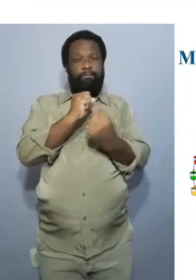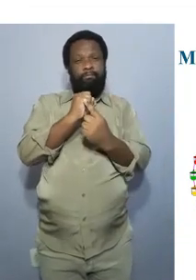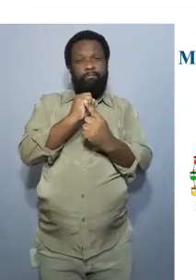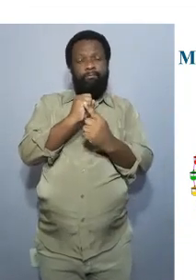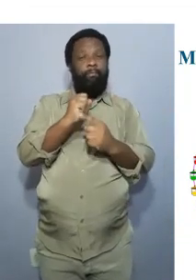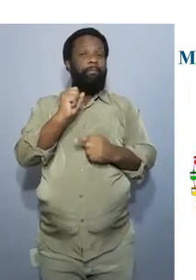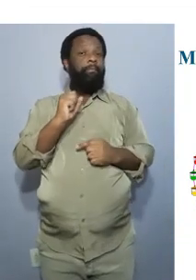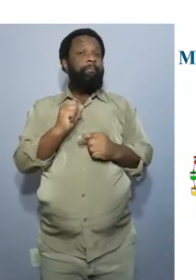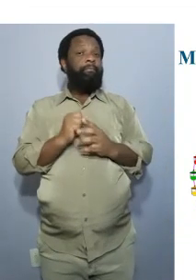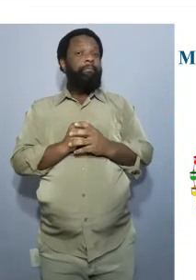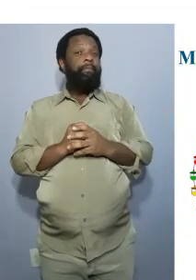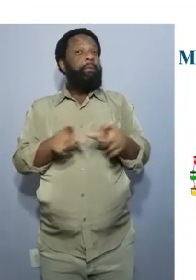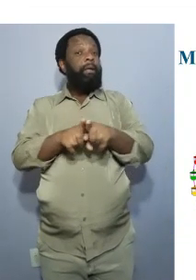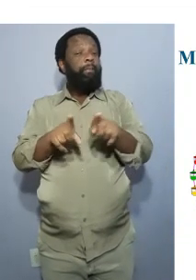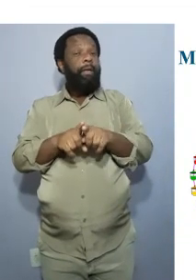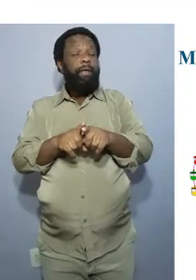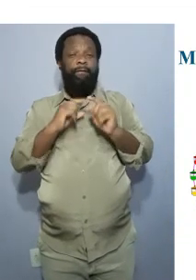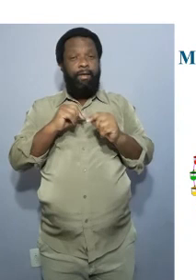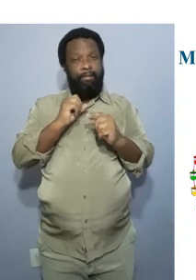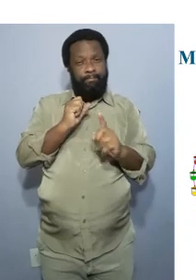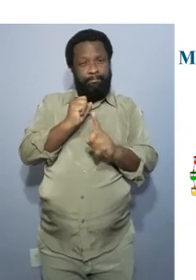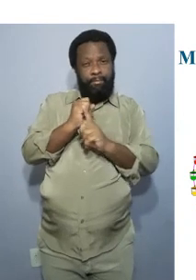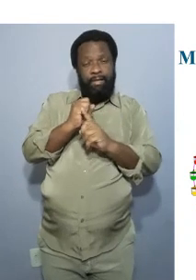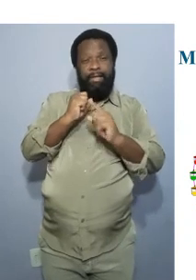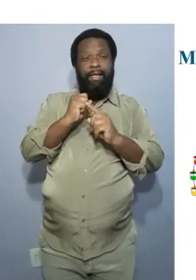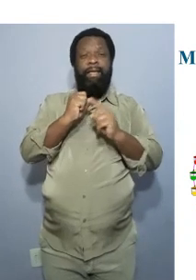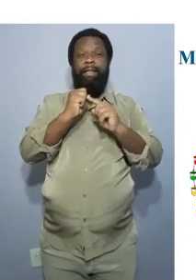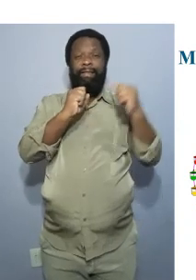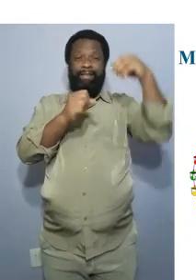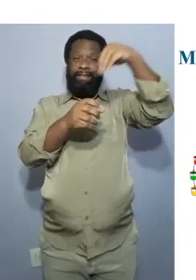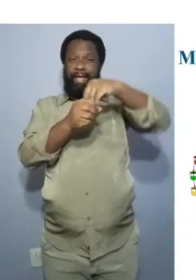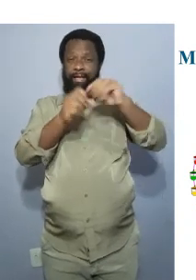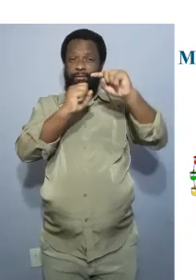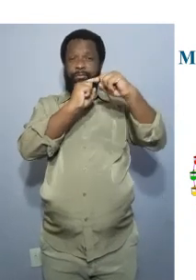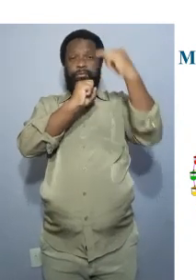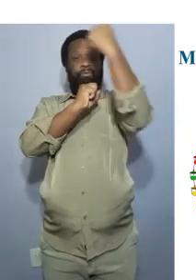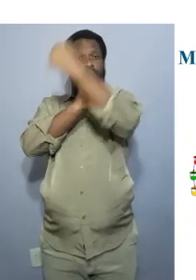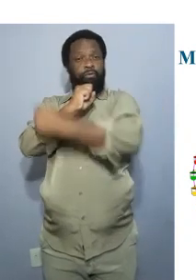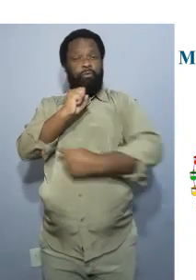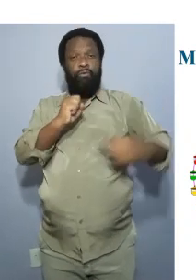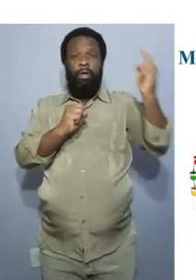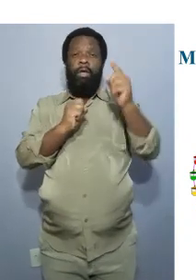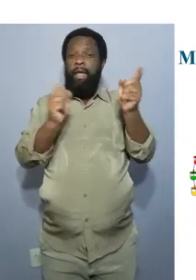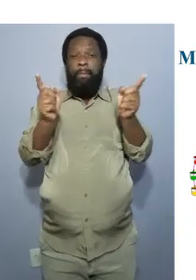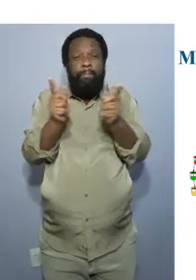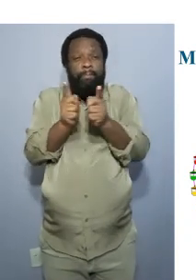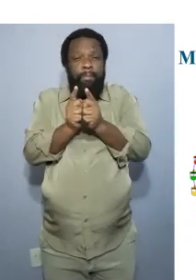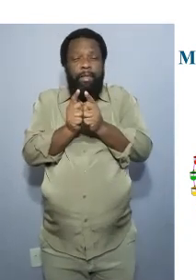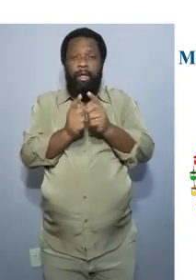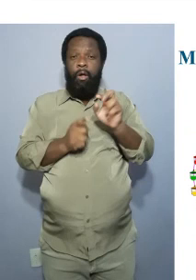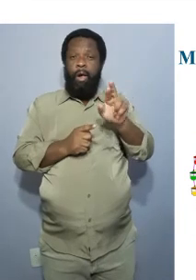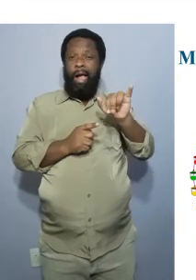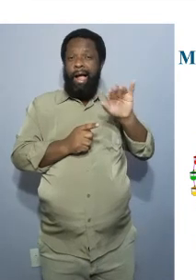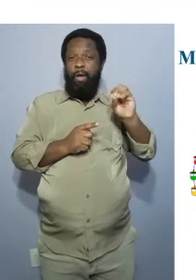circunferência, ok? E esse objeto que está nessa circunferência, ele tem um tamanho muito menor do que